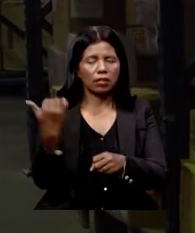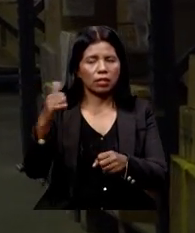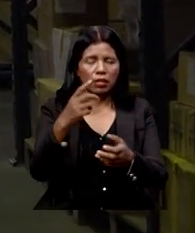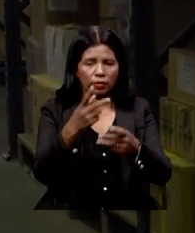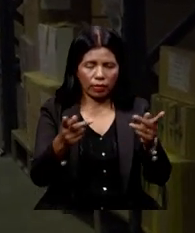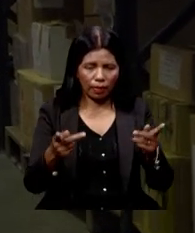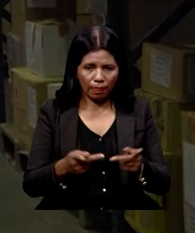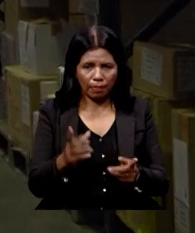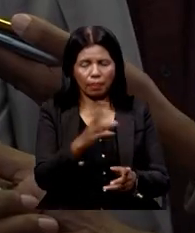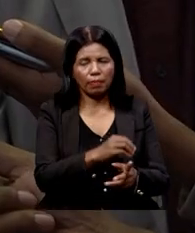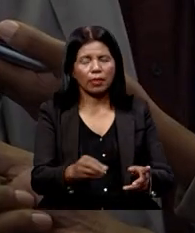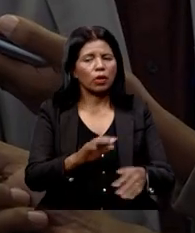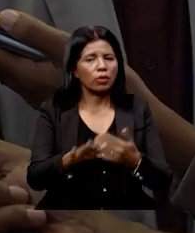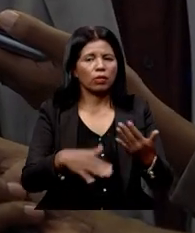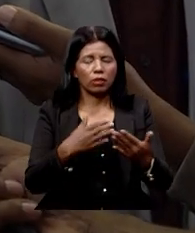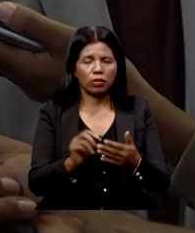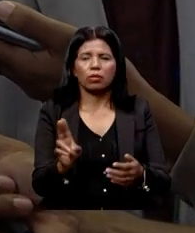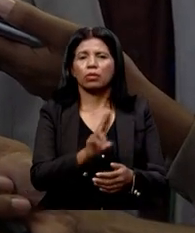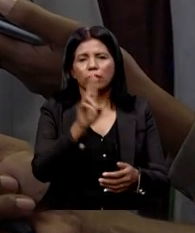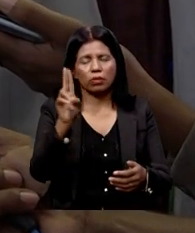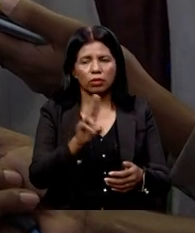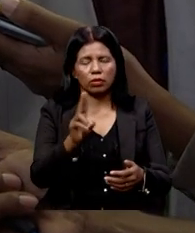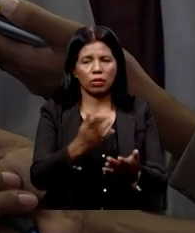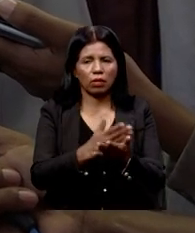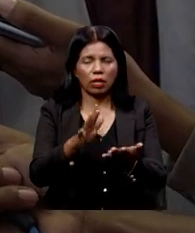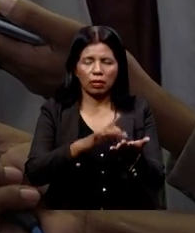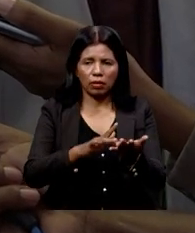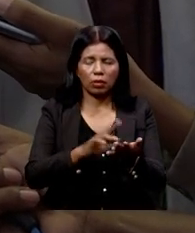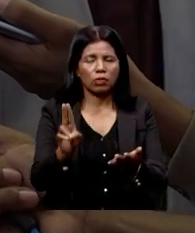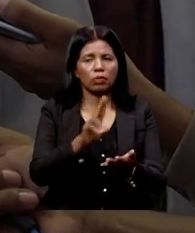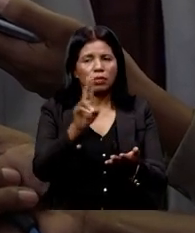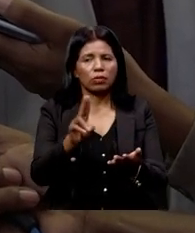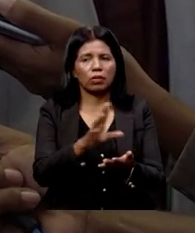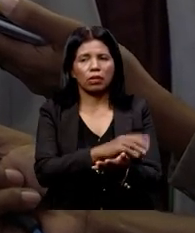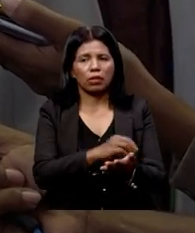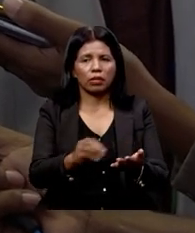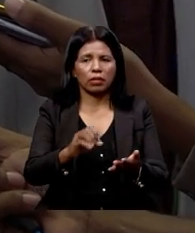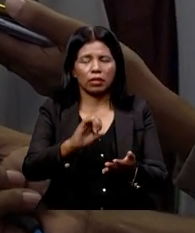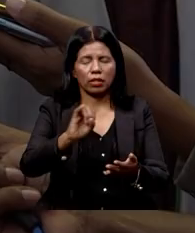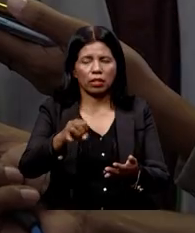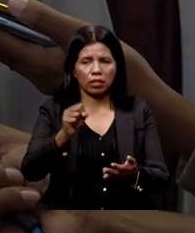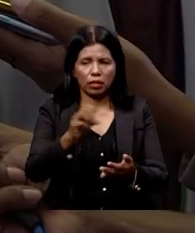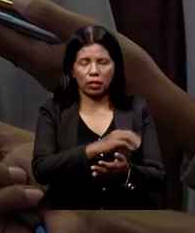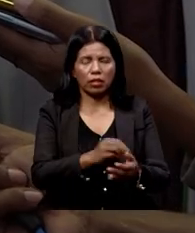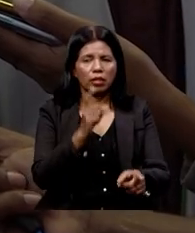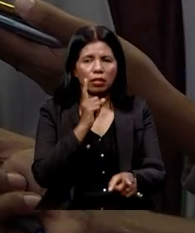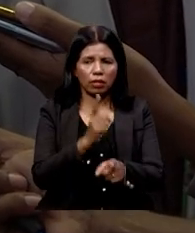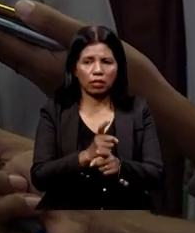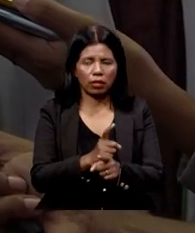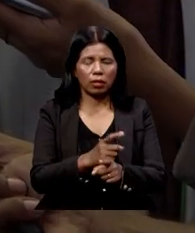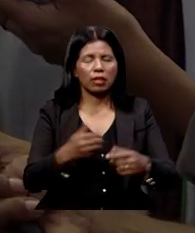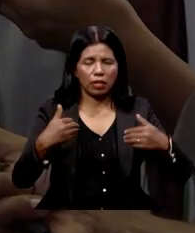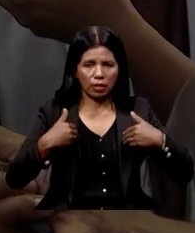compras medicamentos, mas sei, o todo utiliza, só sai morgo, mas utiliza outro regime, geral aproximamento, né? Com certeza, nem impacto nem